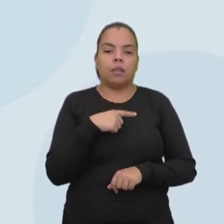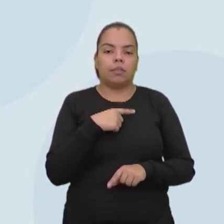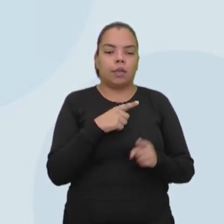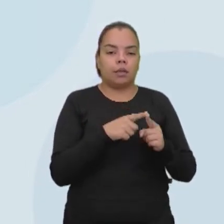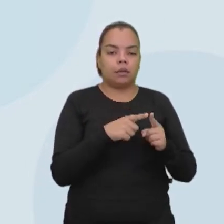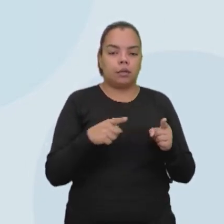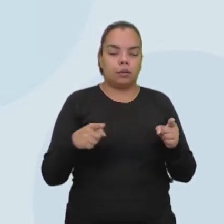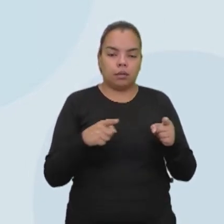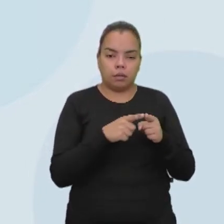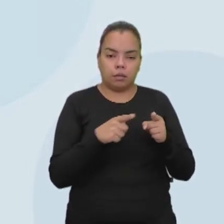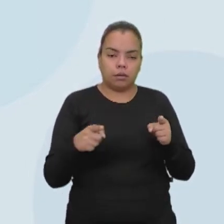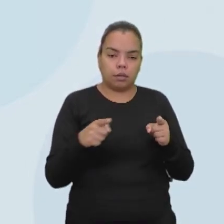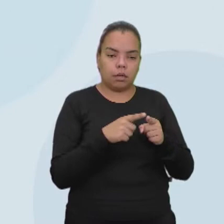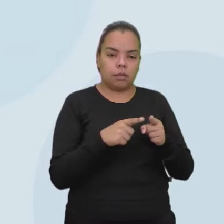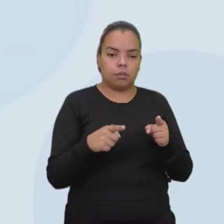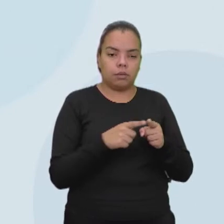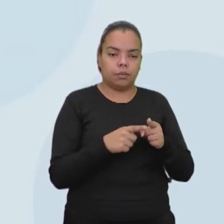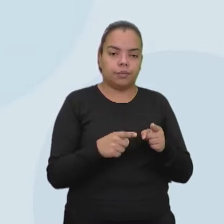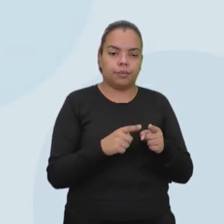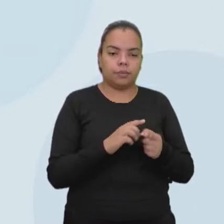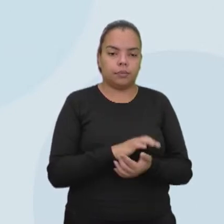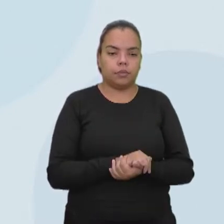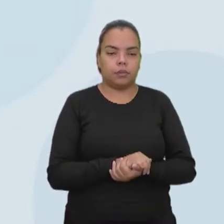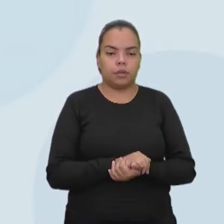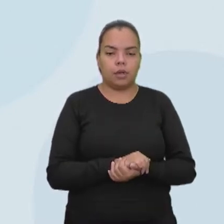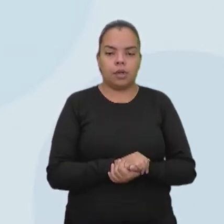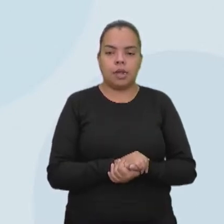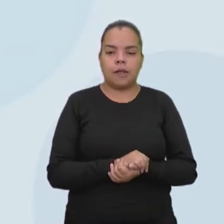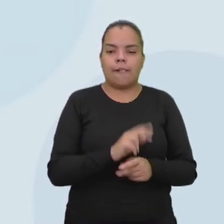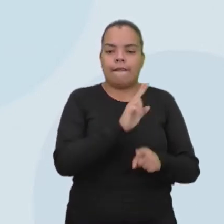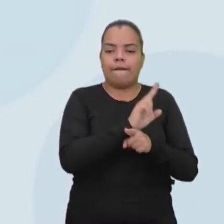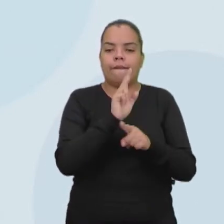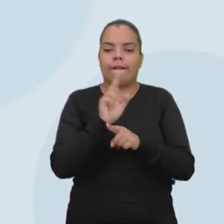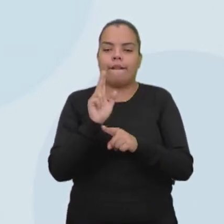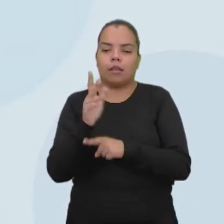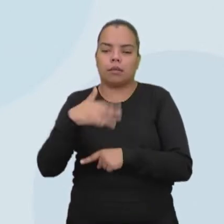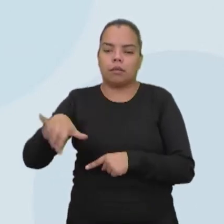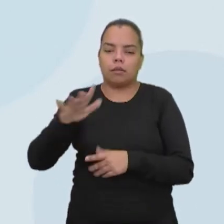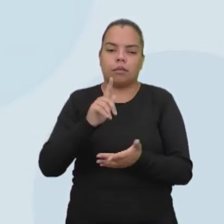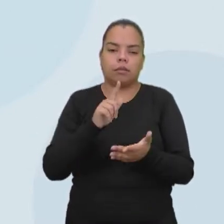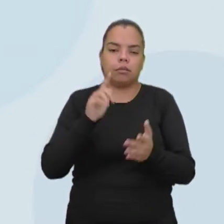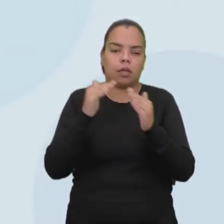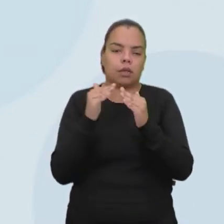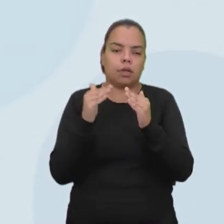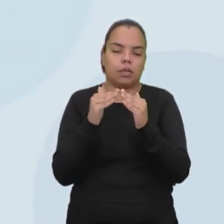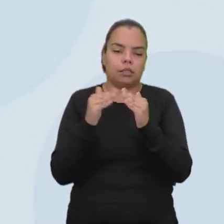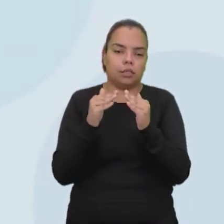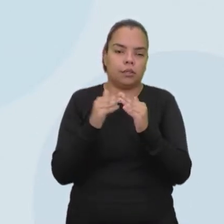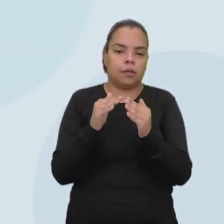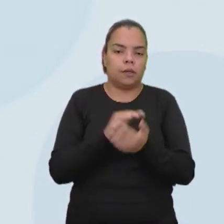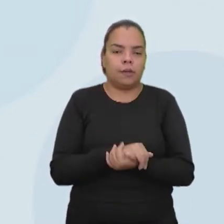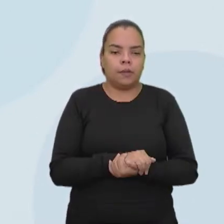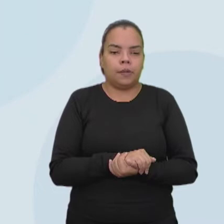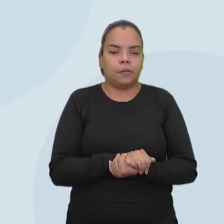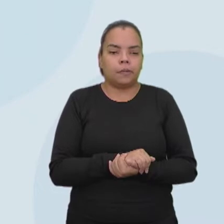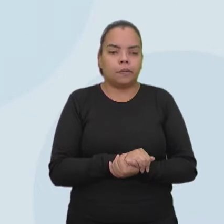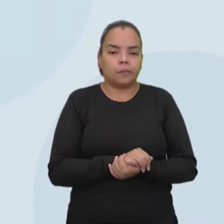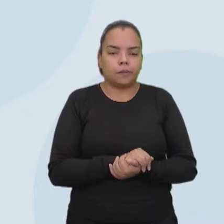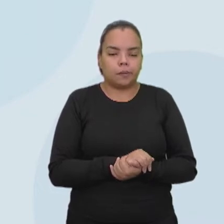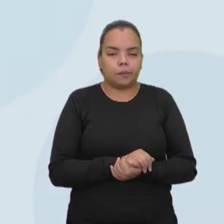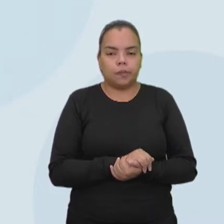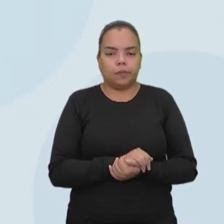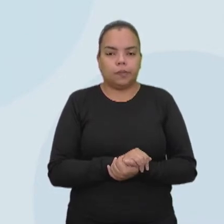aos cuidados de pessoas e ou afazeres domésticos, horas semanais em 2016. E aí nós temos